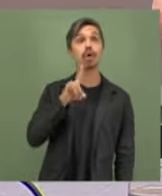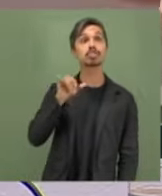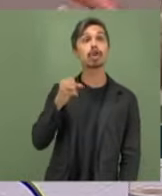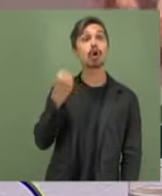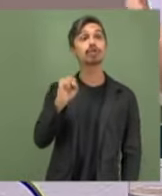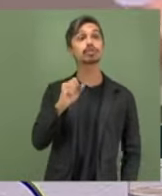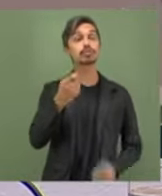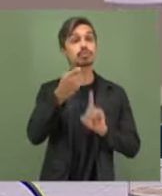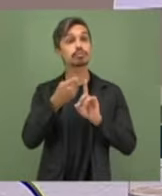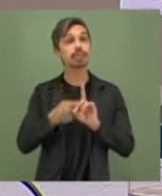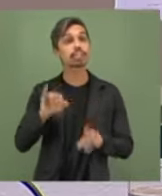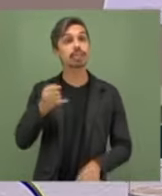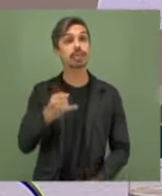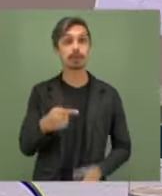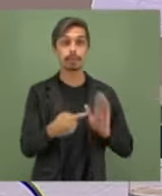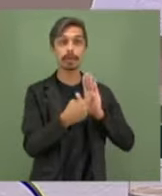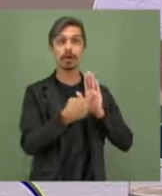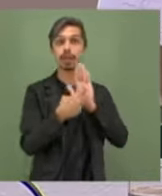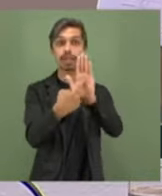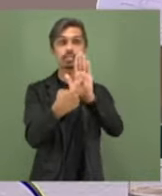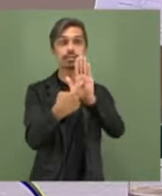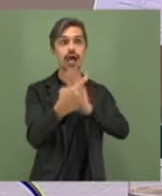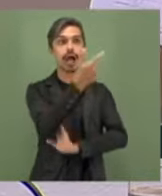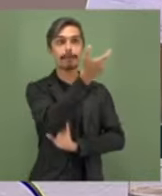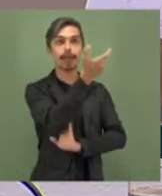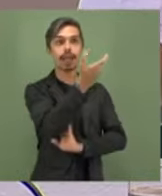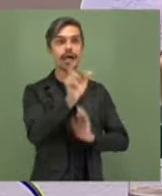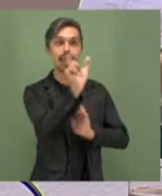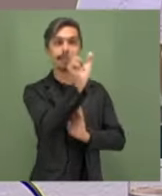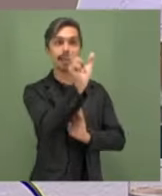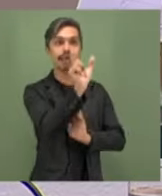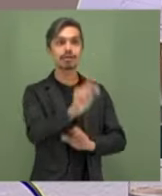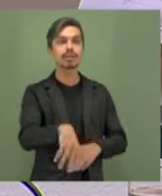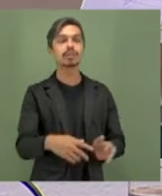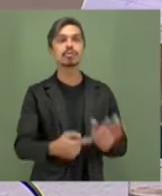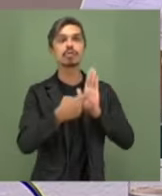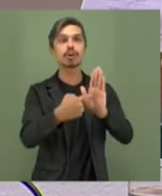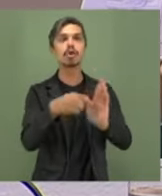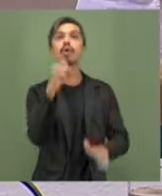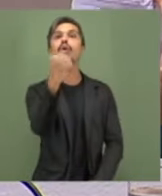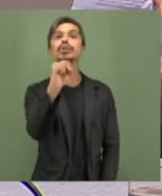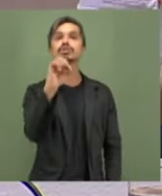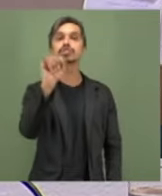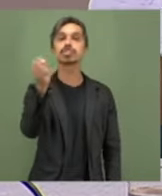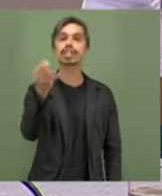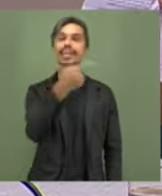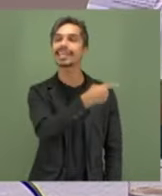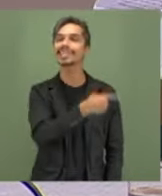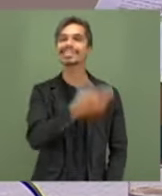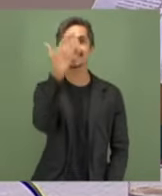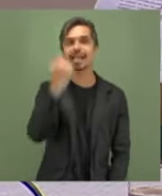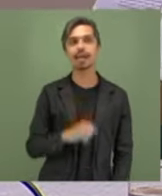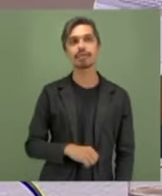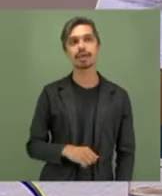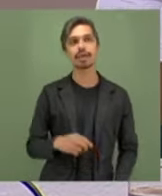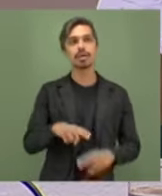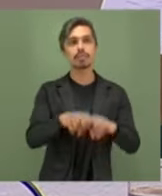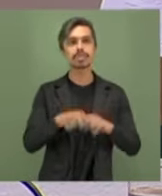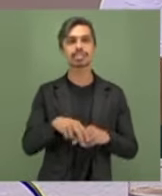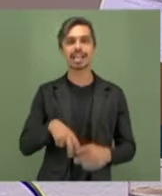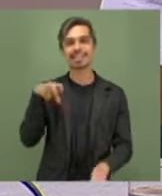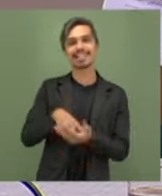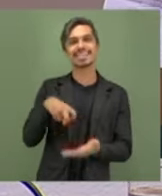aqui. 8 de janeiro. Porque eles sabem a mentira que foi esse 8 de janeiro. E por isso estão a condenar pessoas inocentes